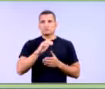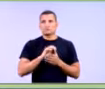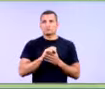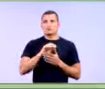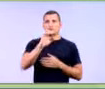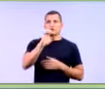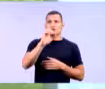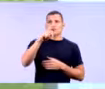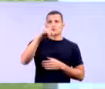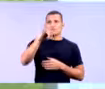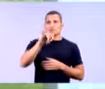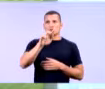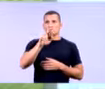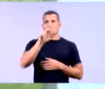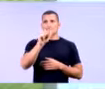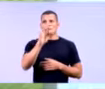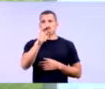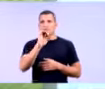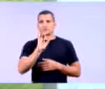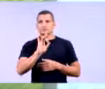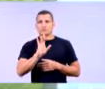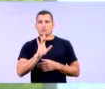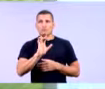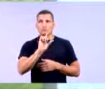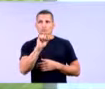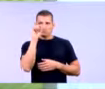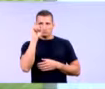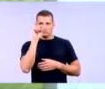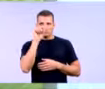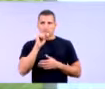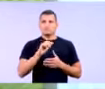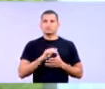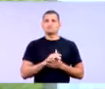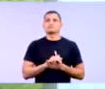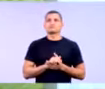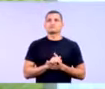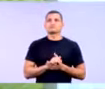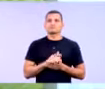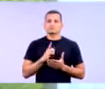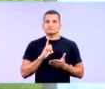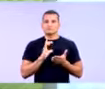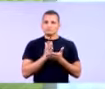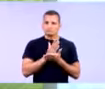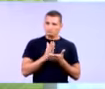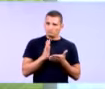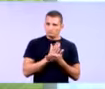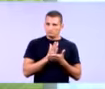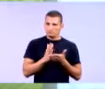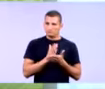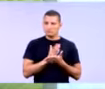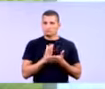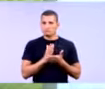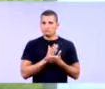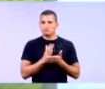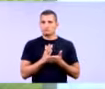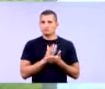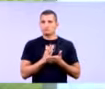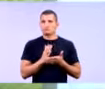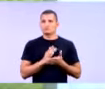contracapa ou a folha de rosto, tem gente que chama folha de rosto, tem gente que chama contracapa. Eles são elementos obrigatórios, que vai